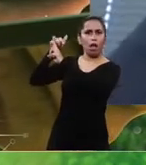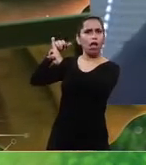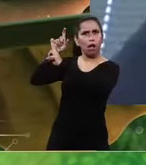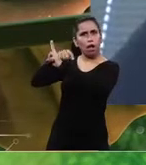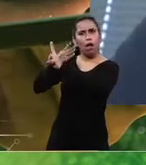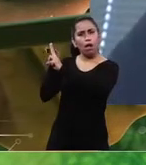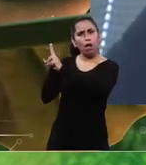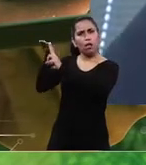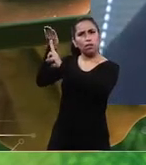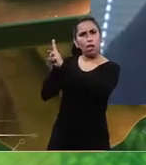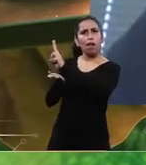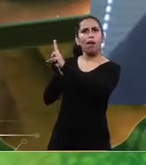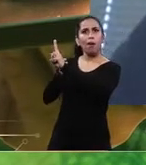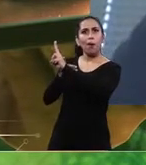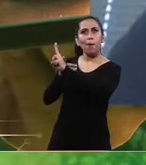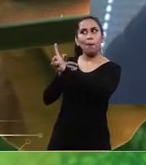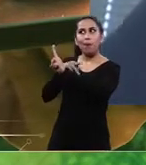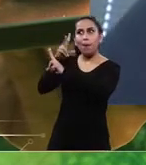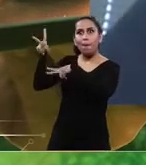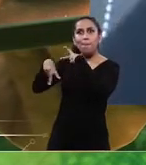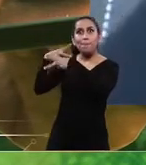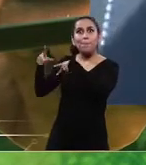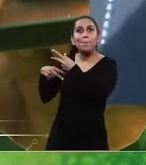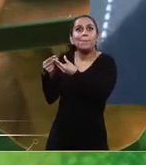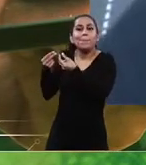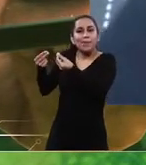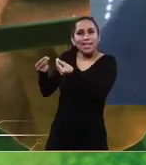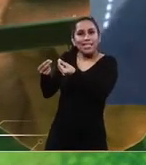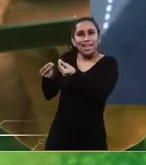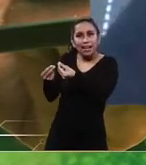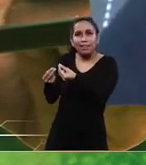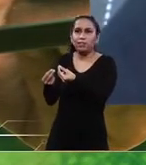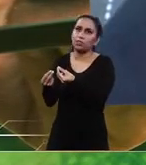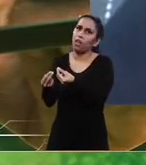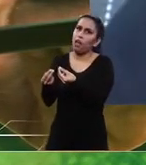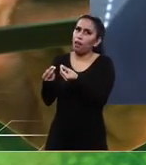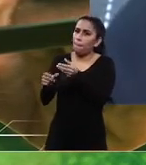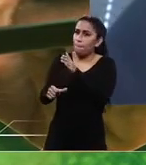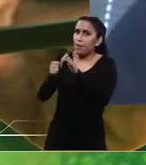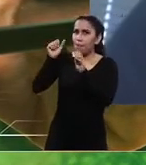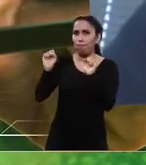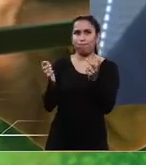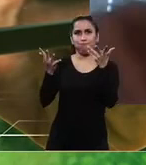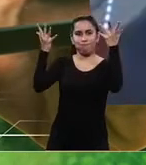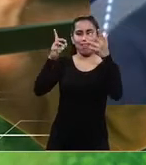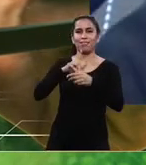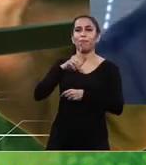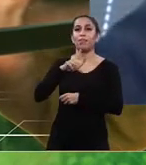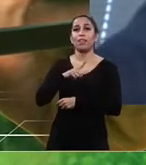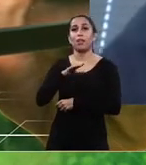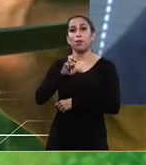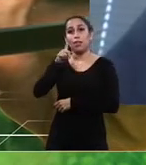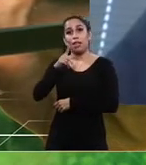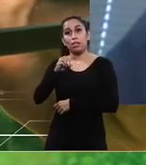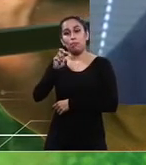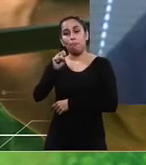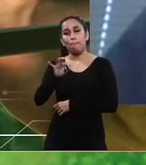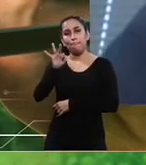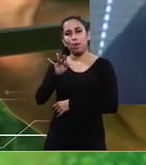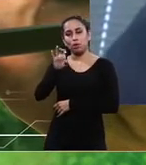presente vinculado a uma das primeiras expos que a gente teve. A Expo Dubai, ela movimenta